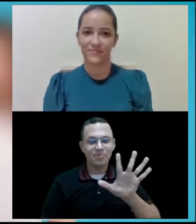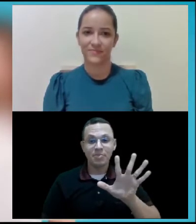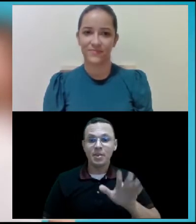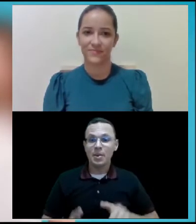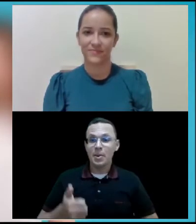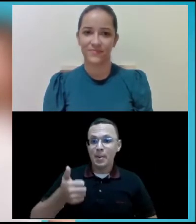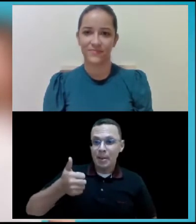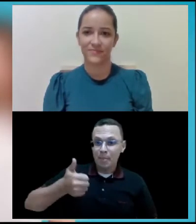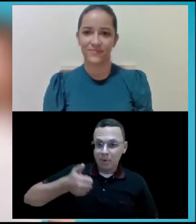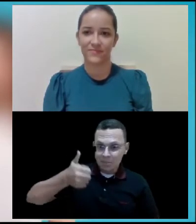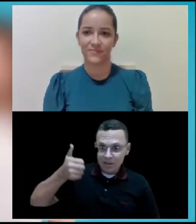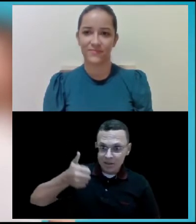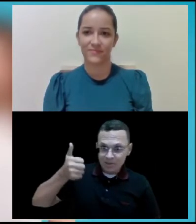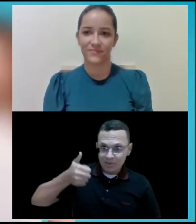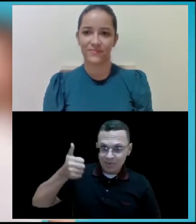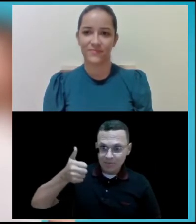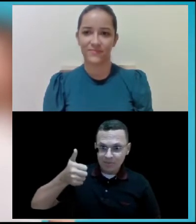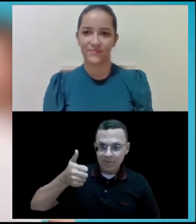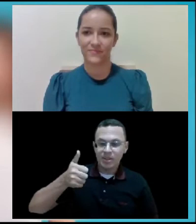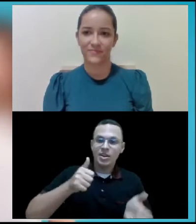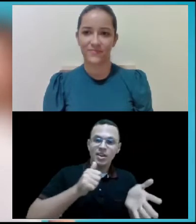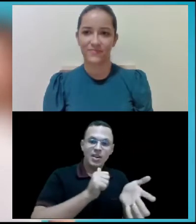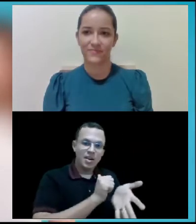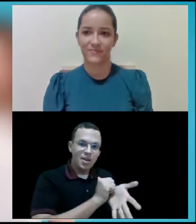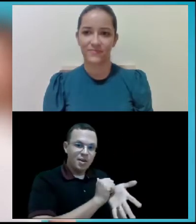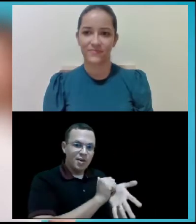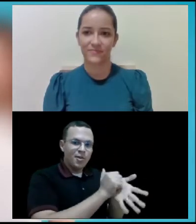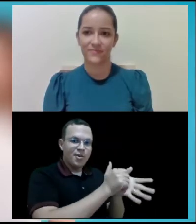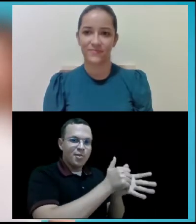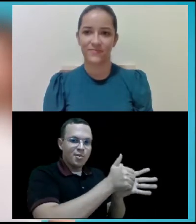ó. Primeiro,